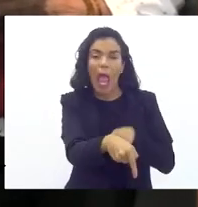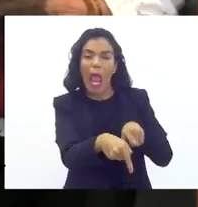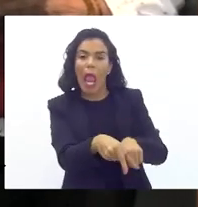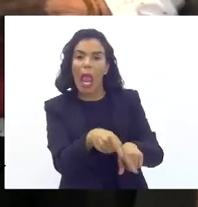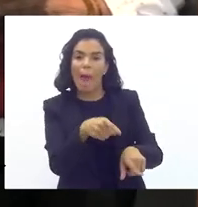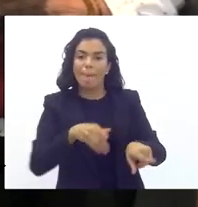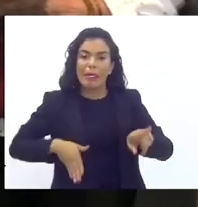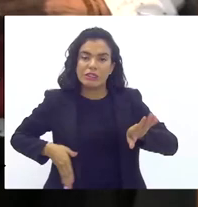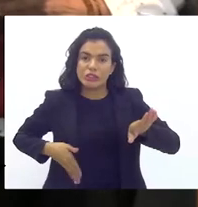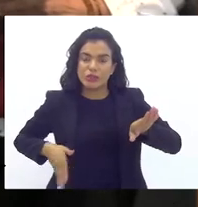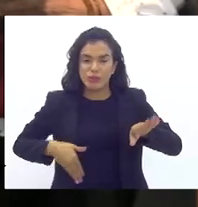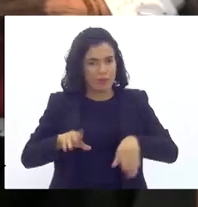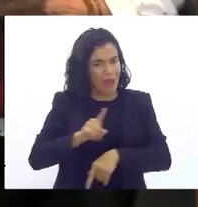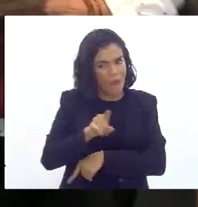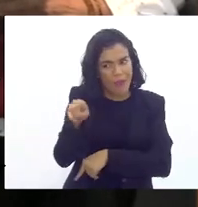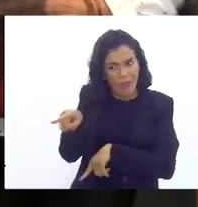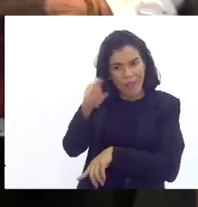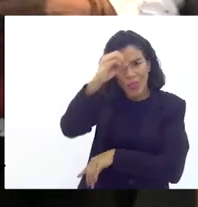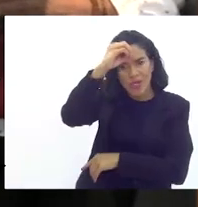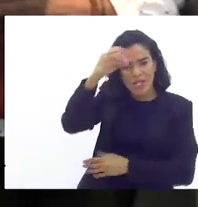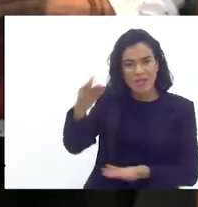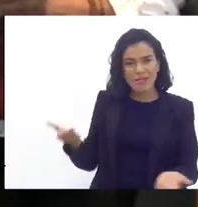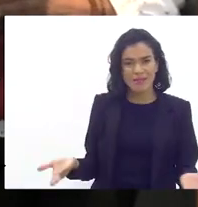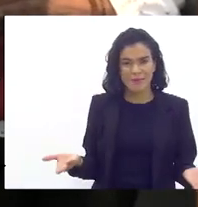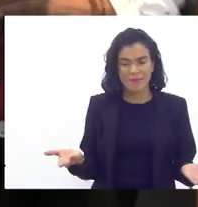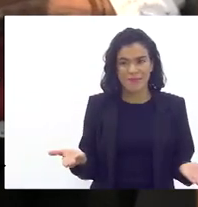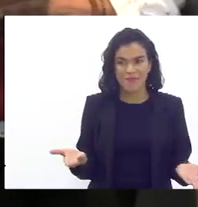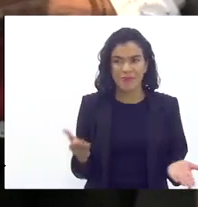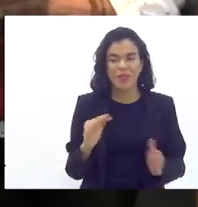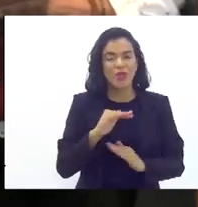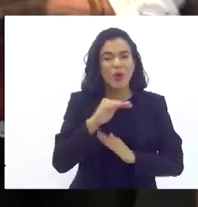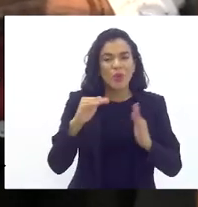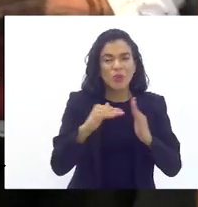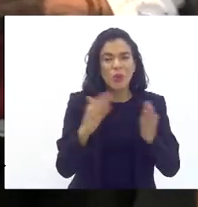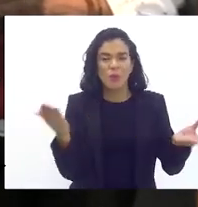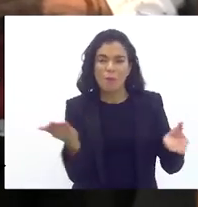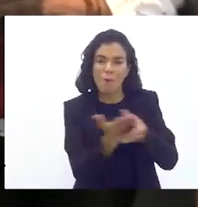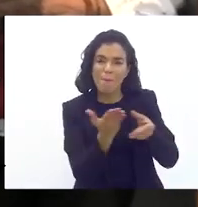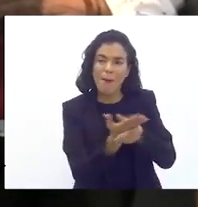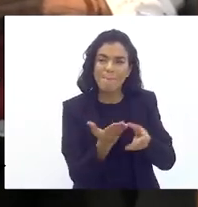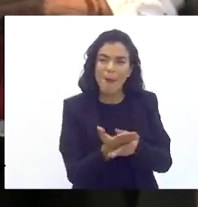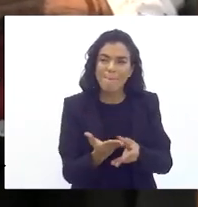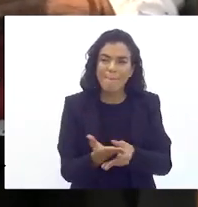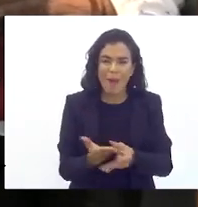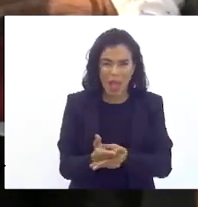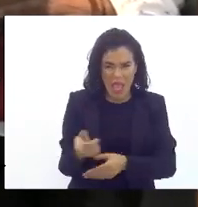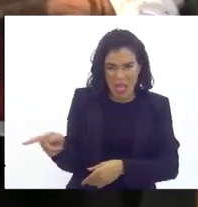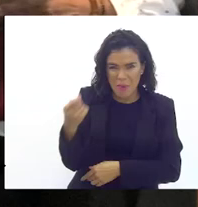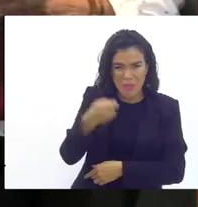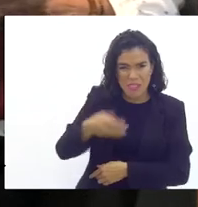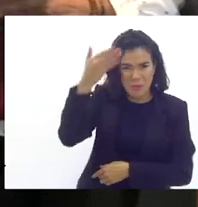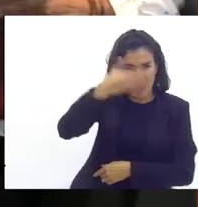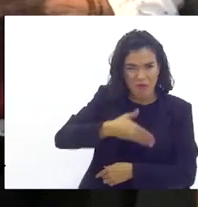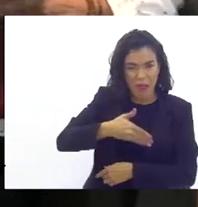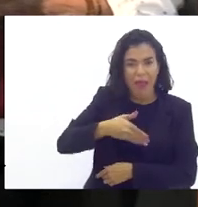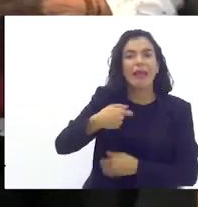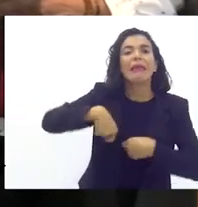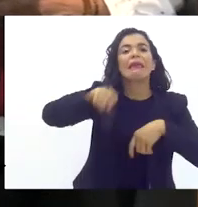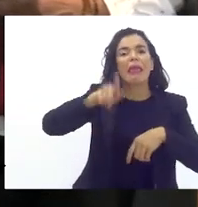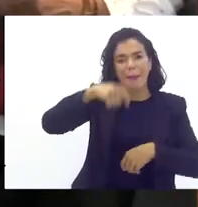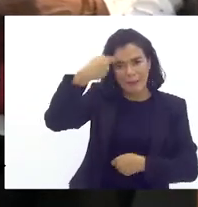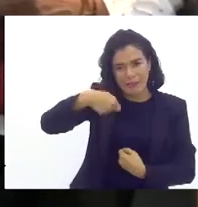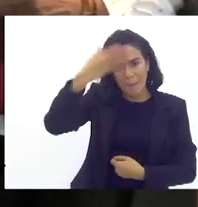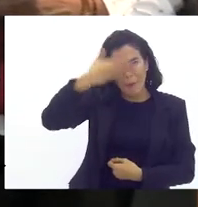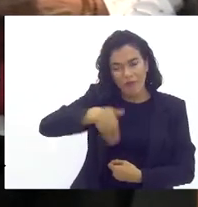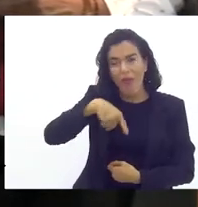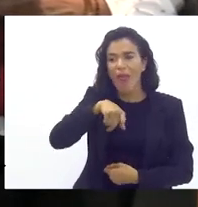inocente todo o processo no curso de todo o processo ele não tem que provar nada quem tem que provar o estado o estado